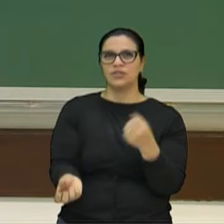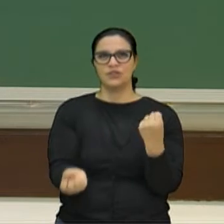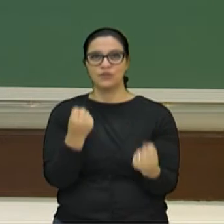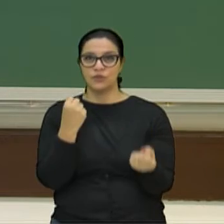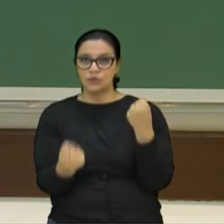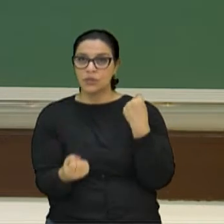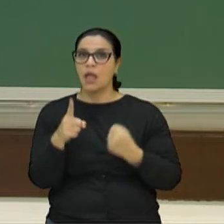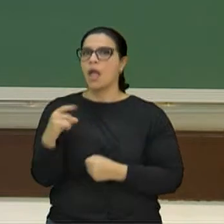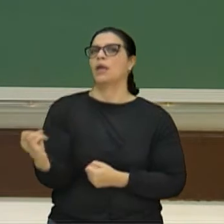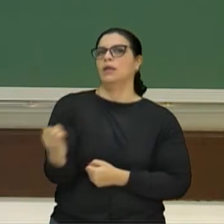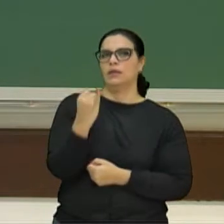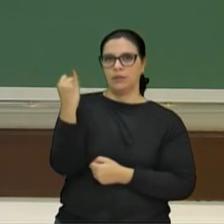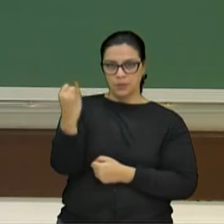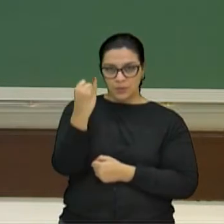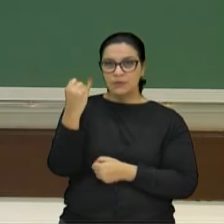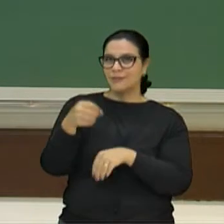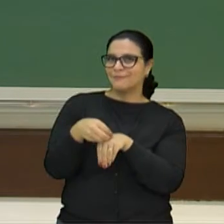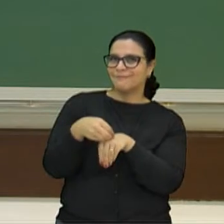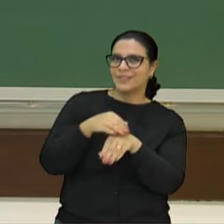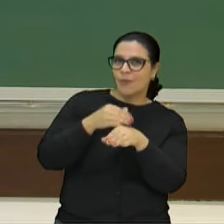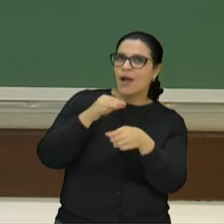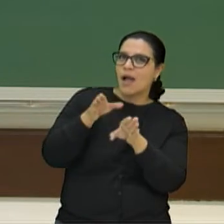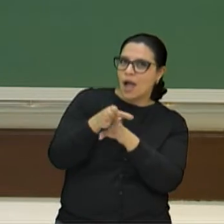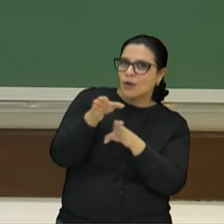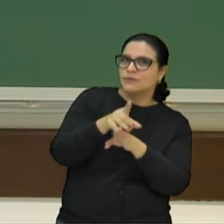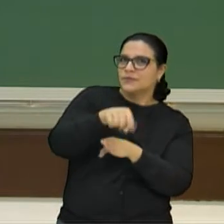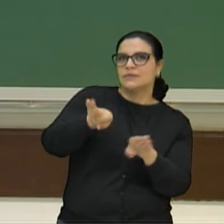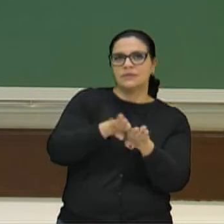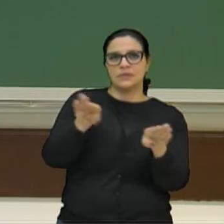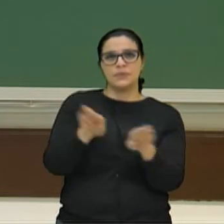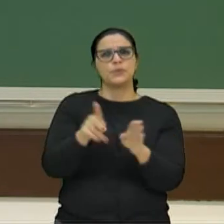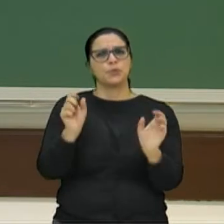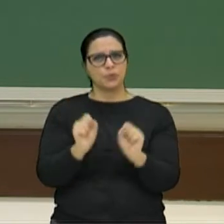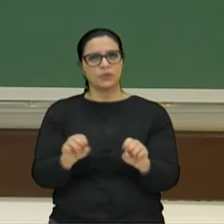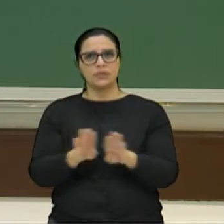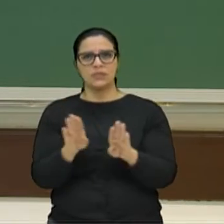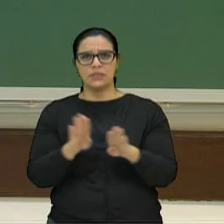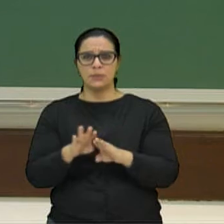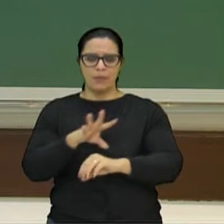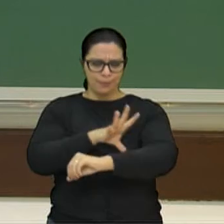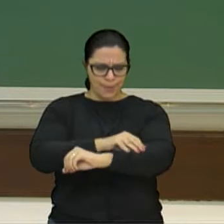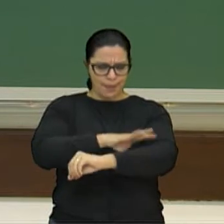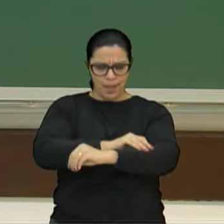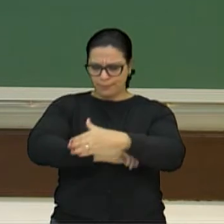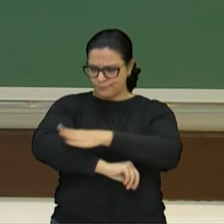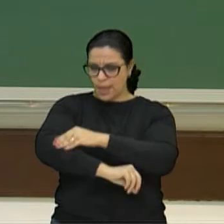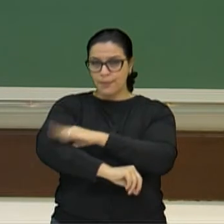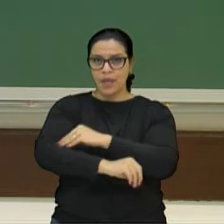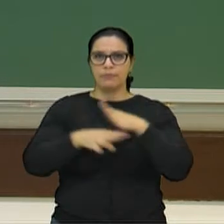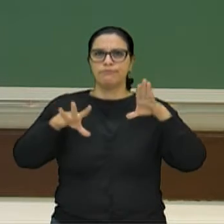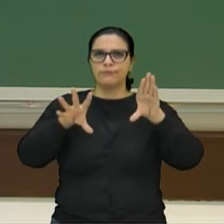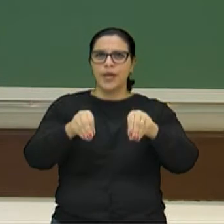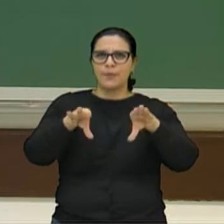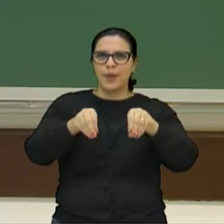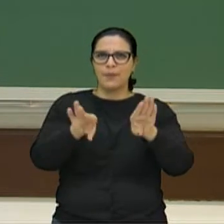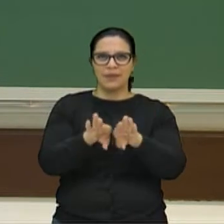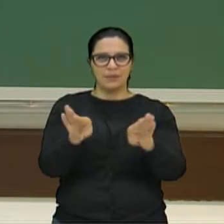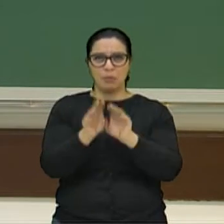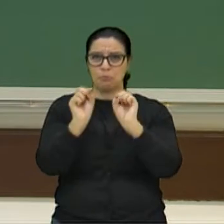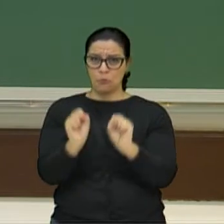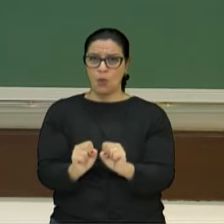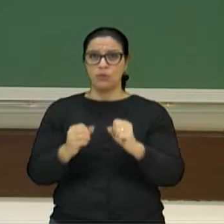é bastante recomendada. Então, nós podemos fazer tanto o relaxamento, como a automassagem, como a massagem, como